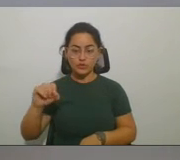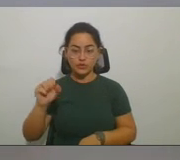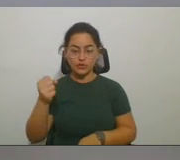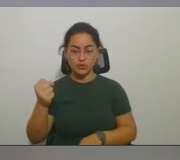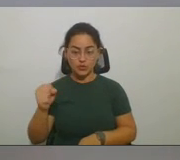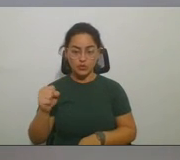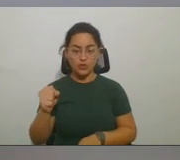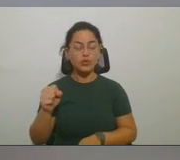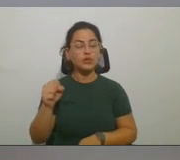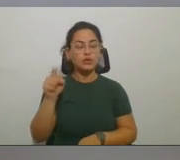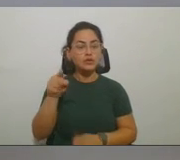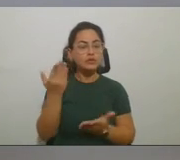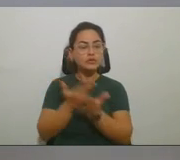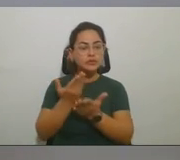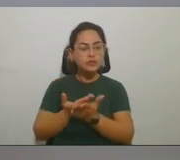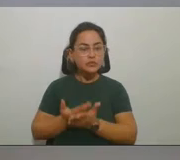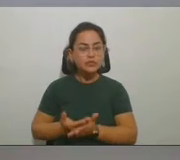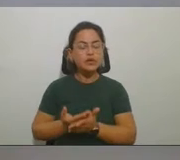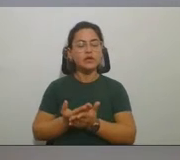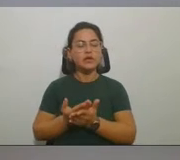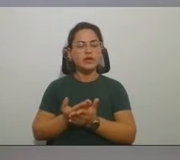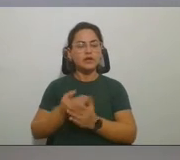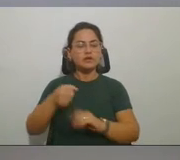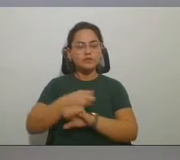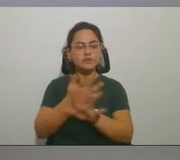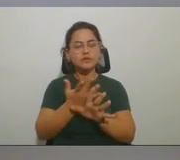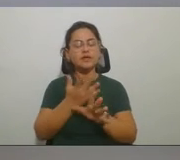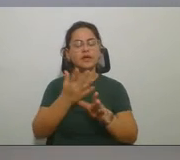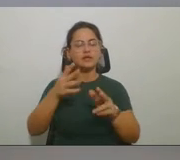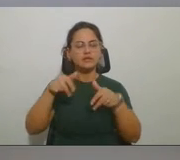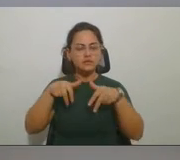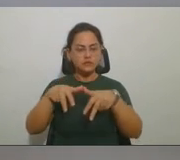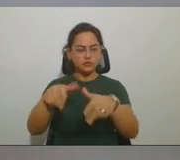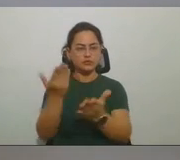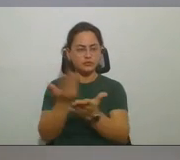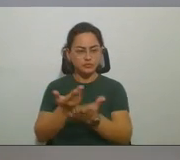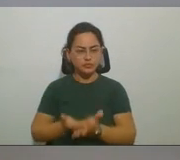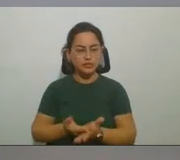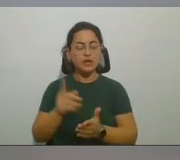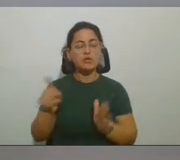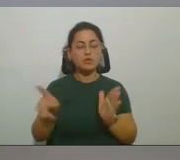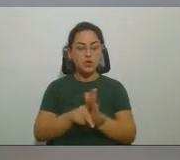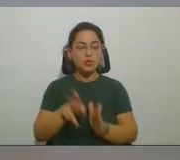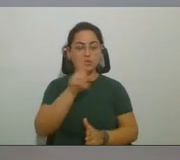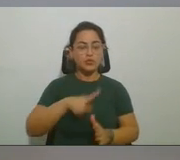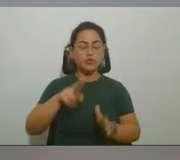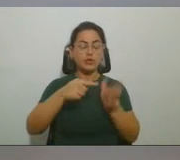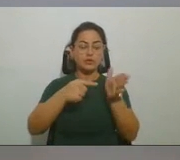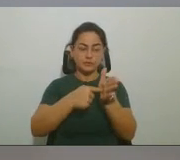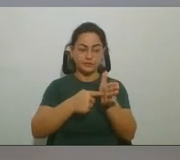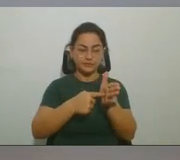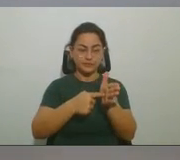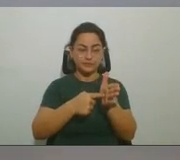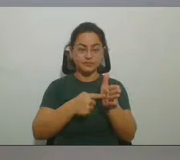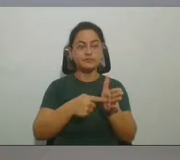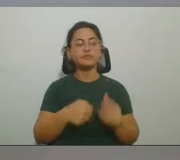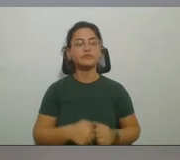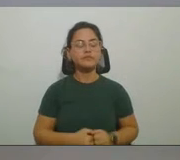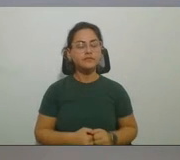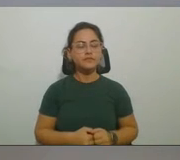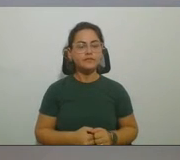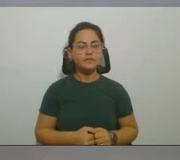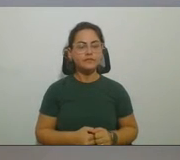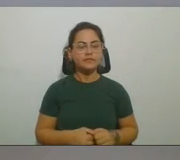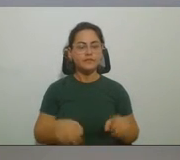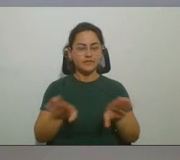de Estudos de Gênero da Universidade de Buenos Aires, coordenou também o